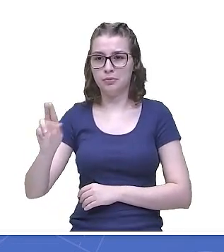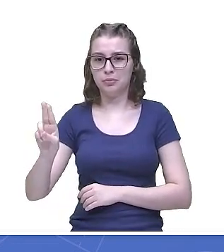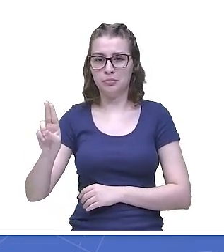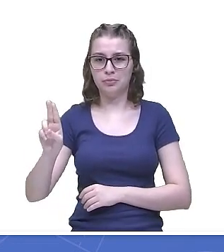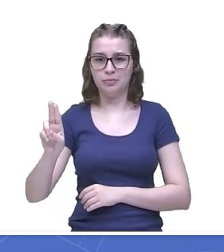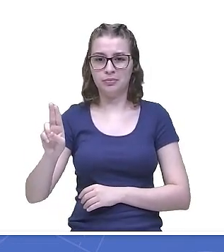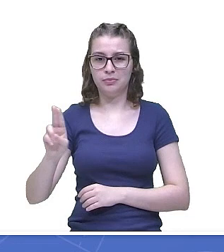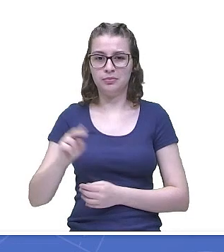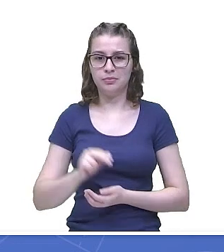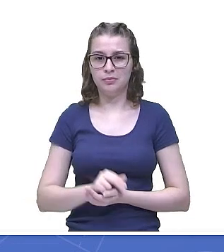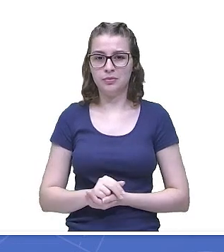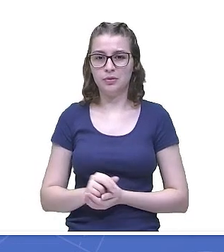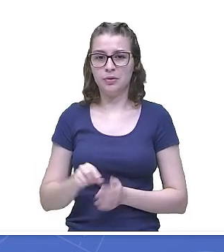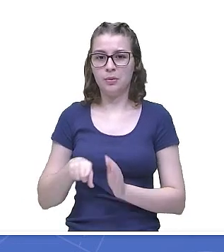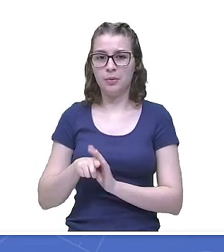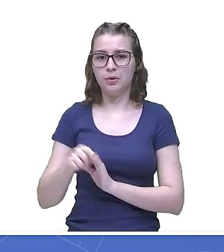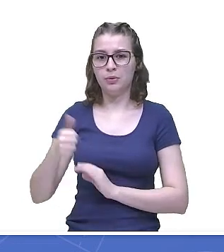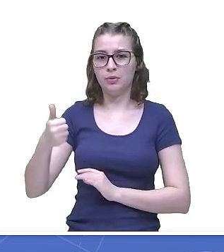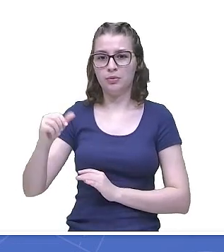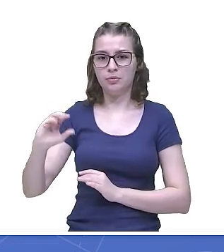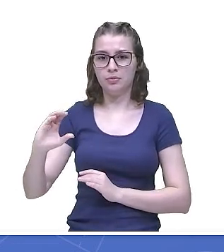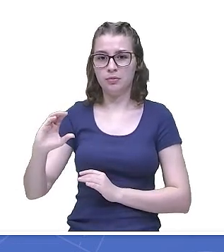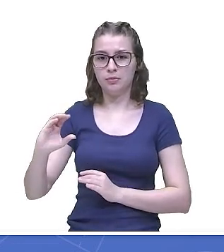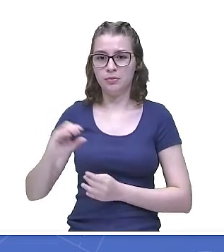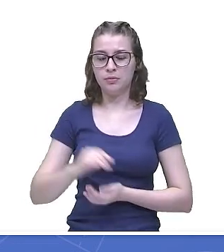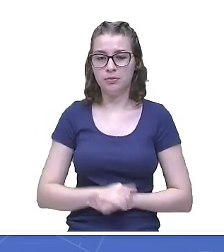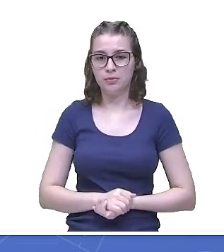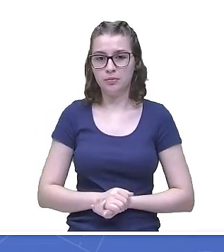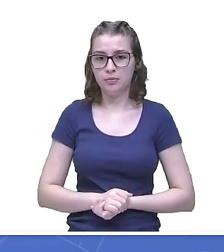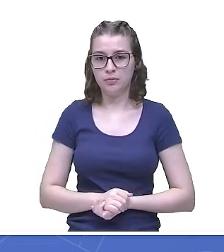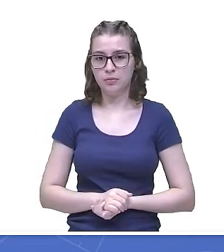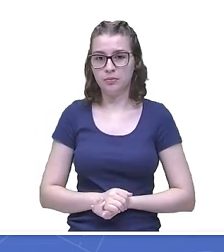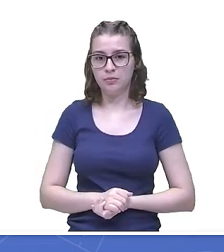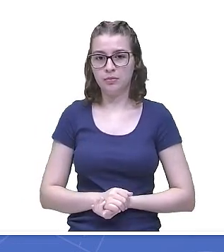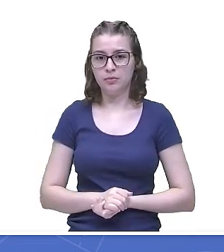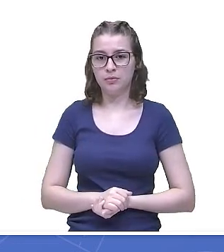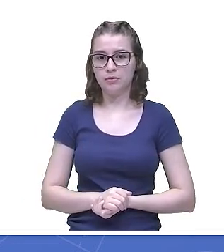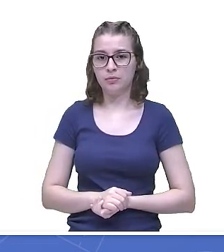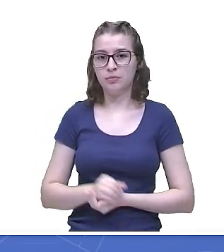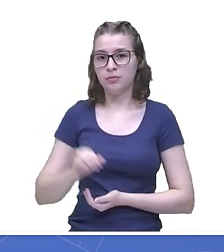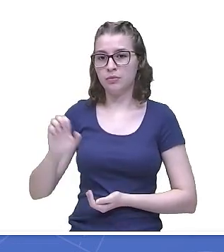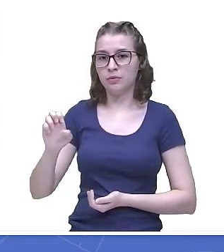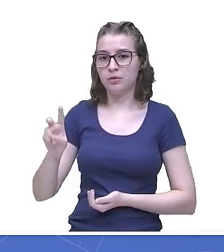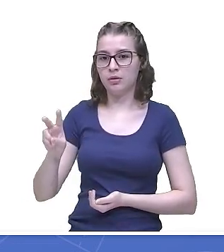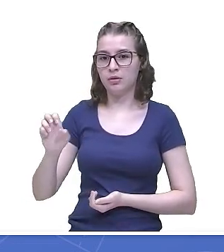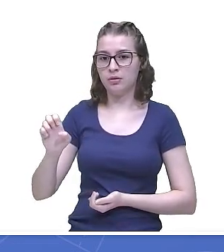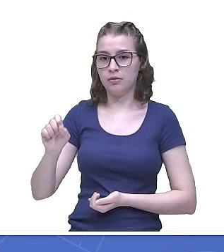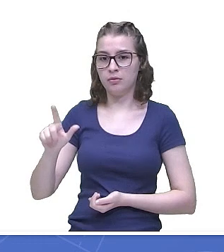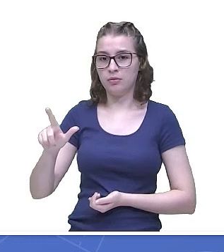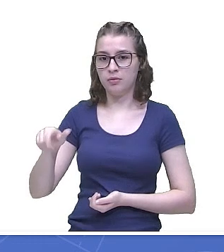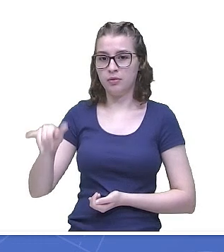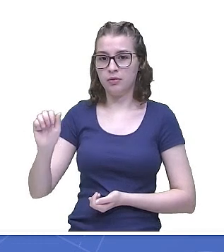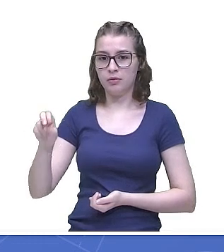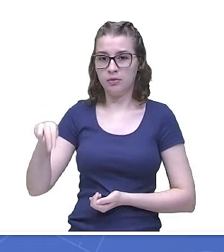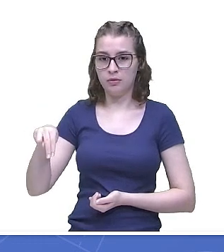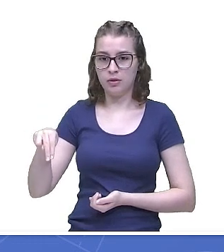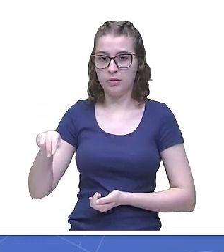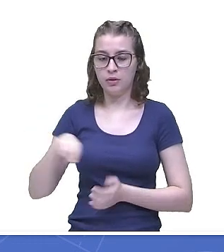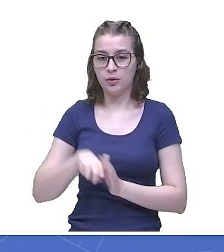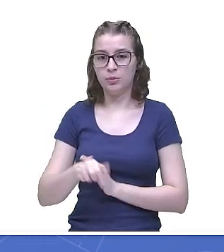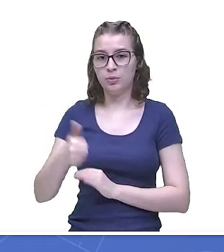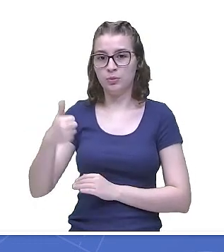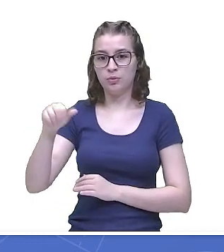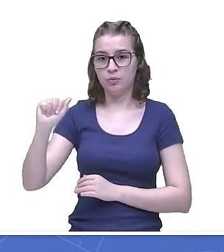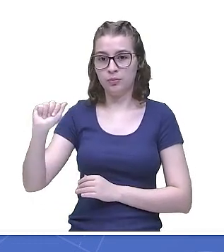Tem mais um aí, a Evelyn. A Evelyn diz que a questão 1 é a letra A